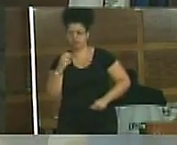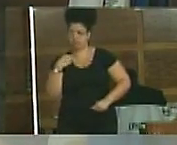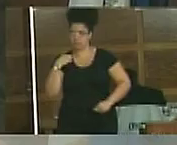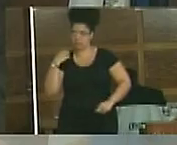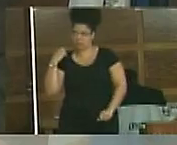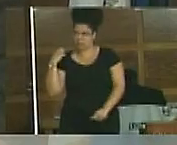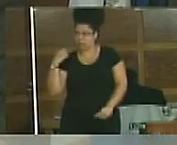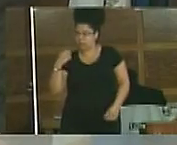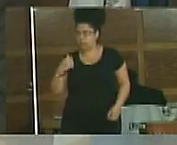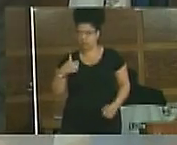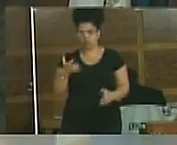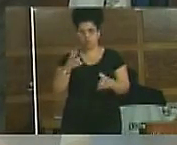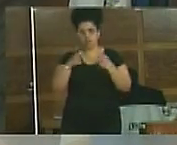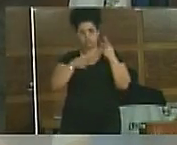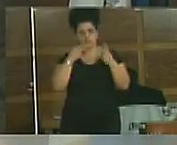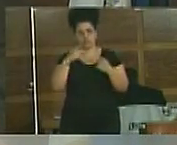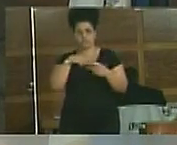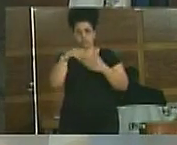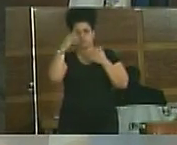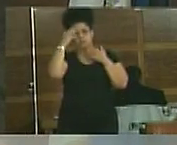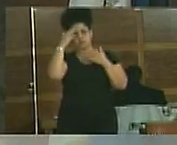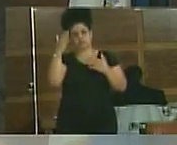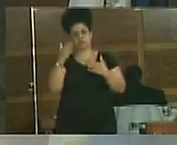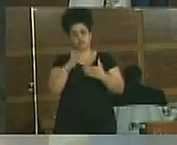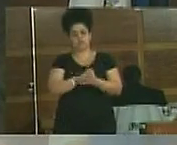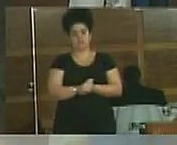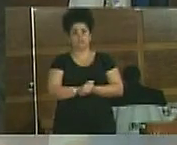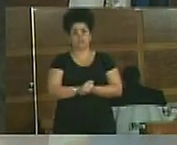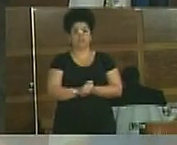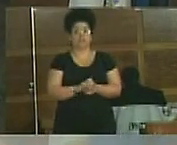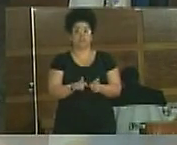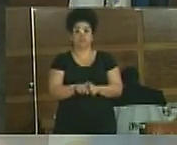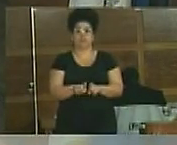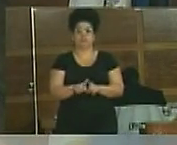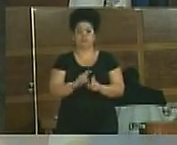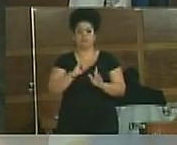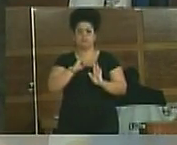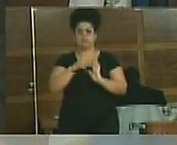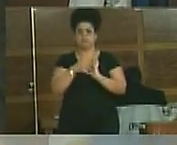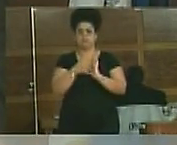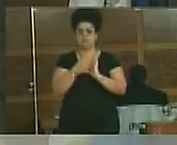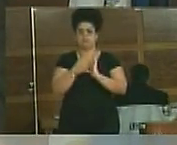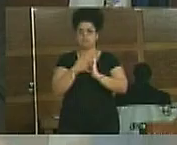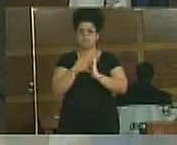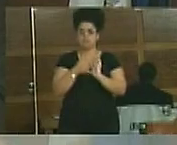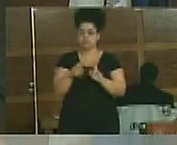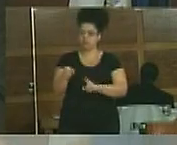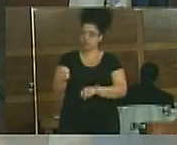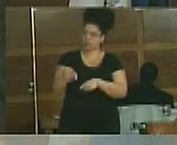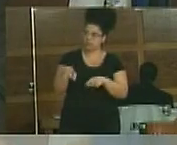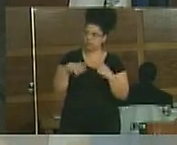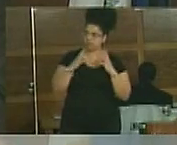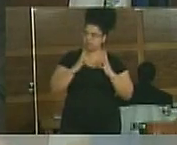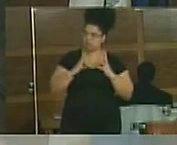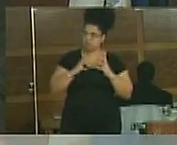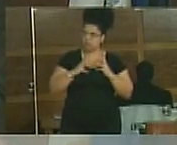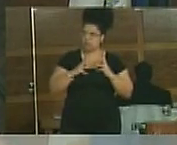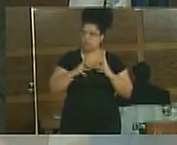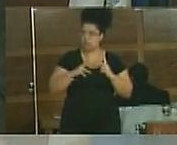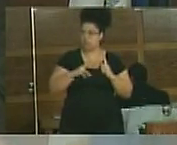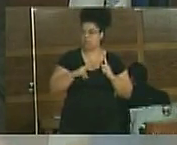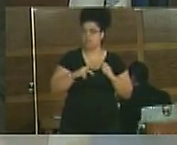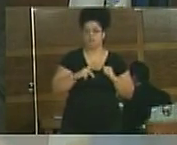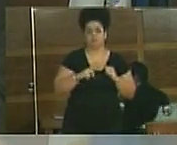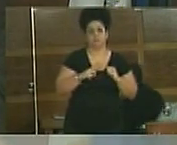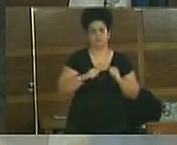estar falando sobre os agradecimentos. É, a outra indicação é a carpina ali na calçada